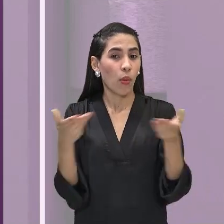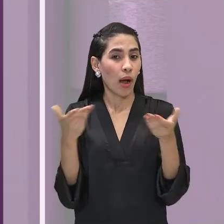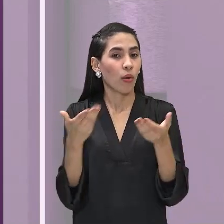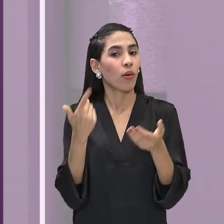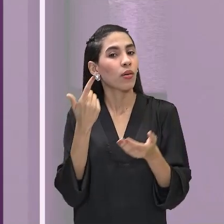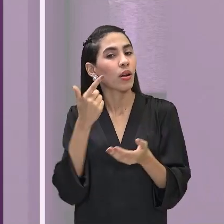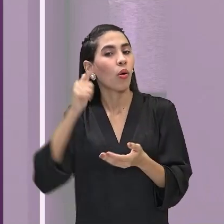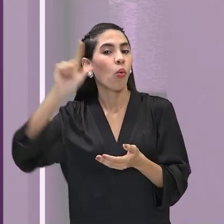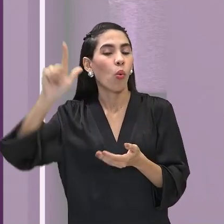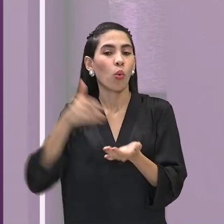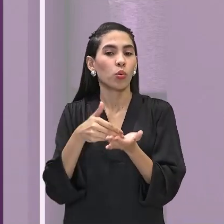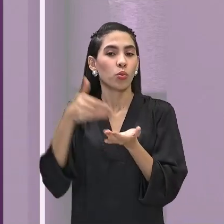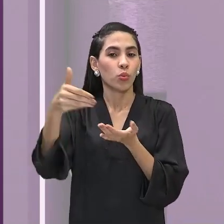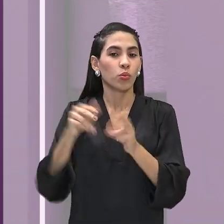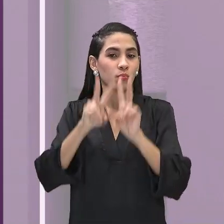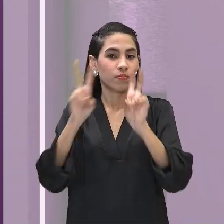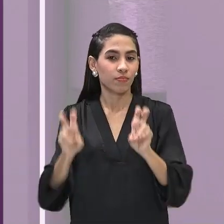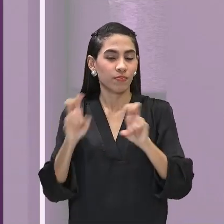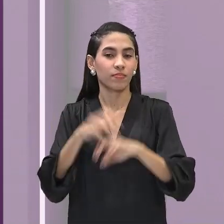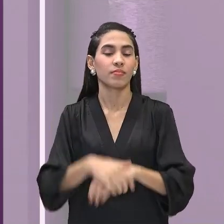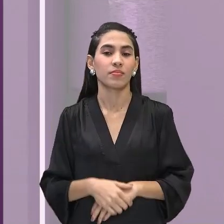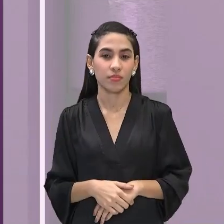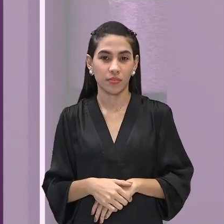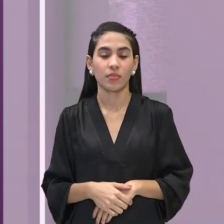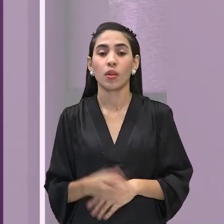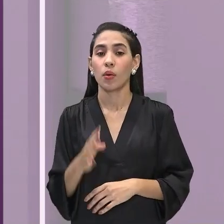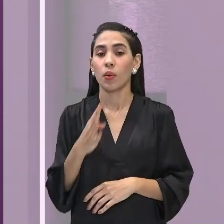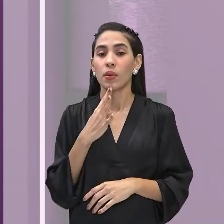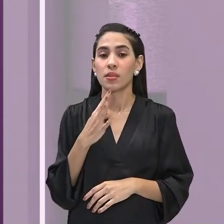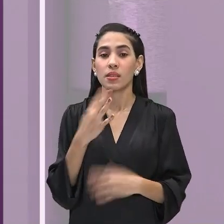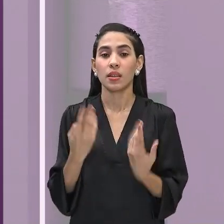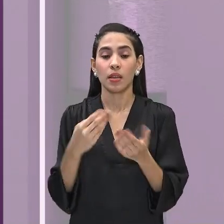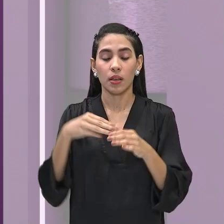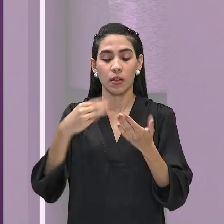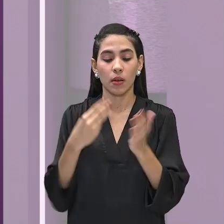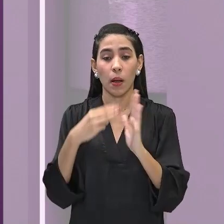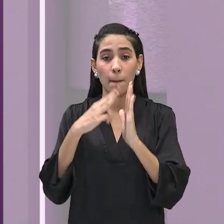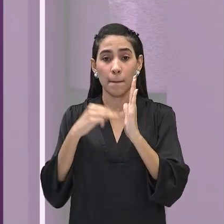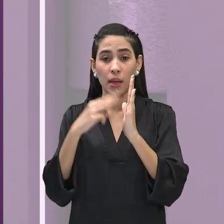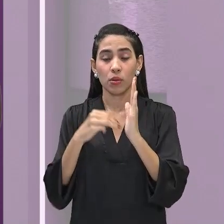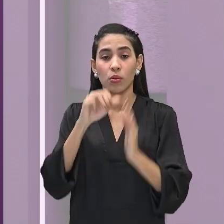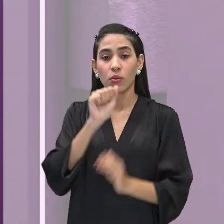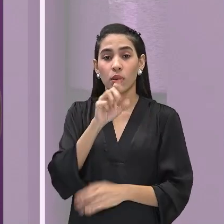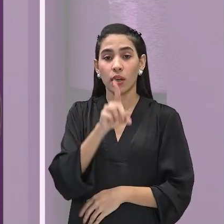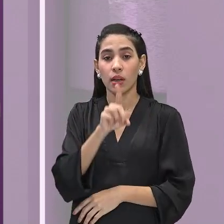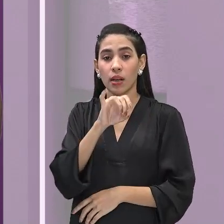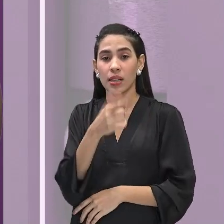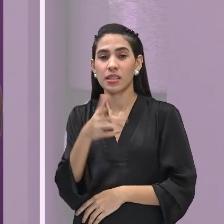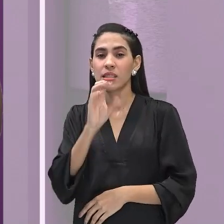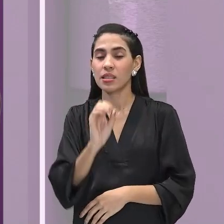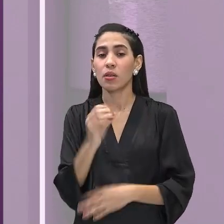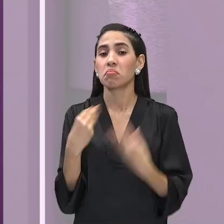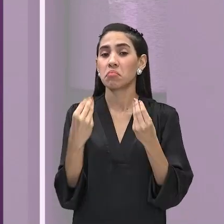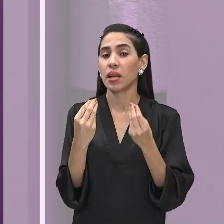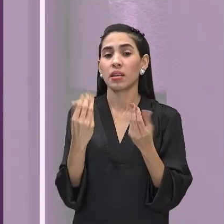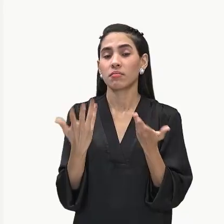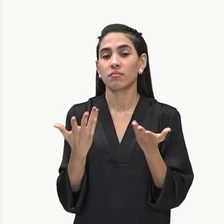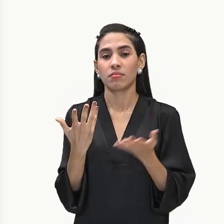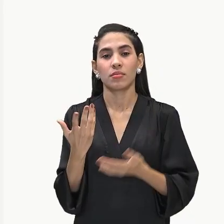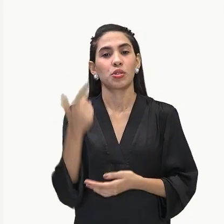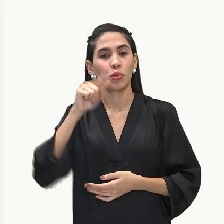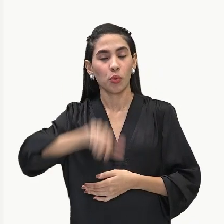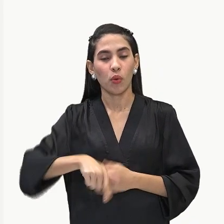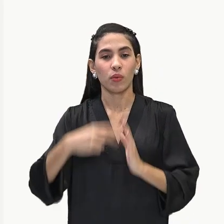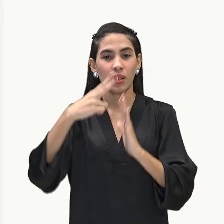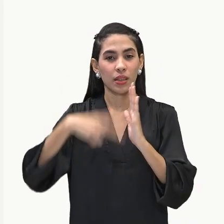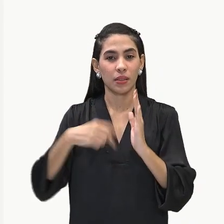ao próximo passo da nossa aula, que é conhecer o método da adição e saber para que ele serve. Novamente, acompanhe